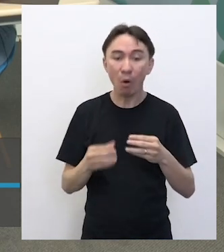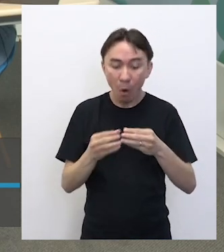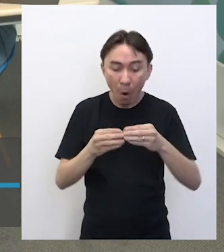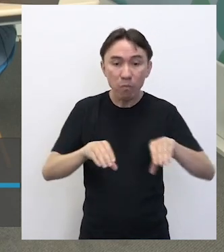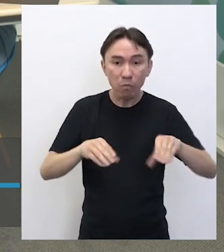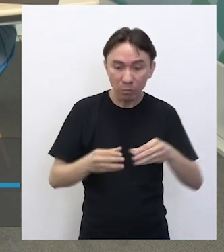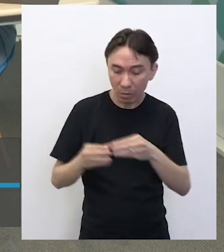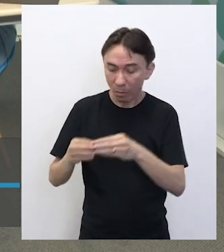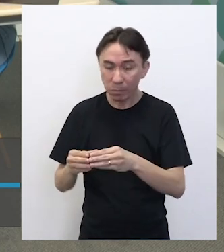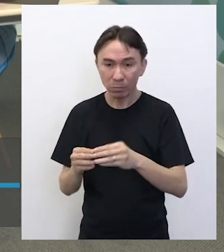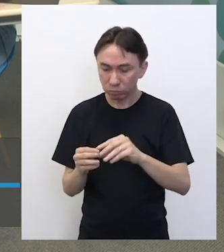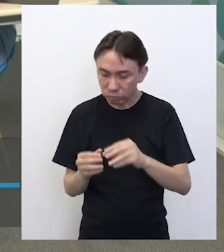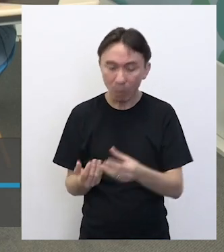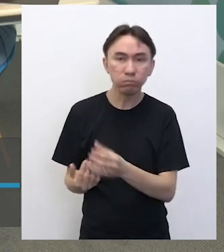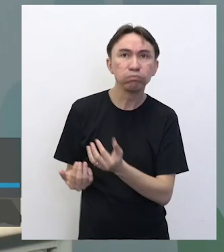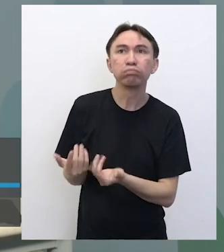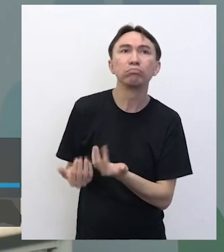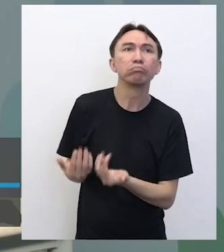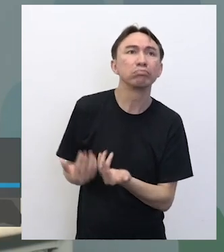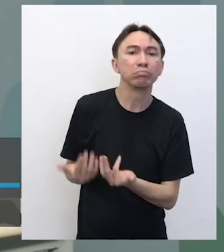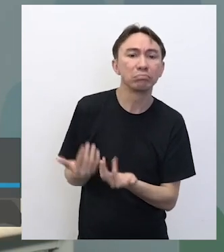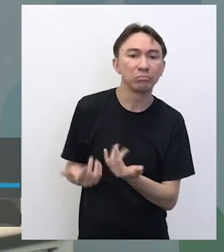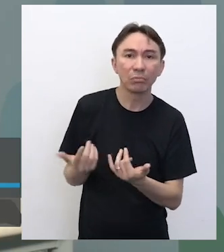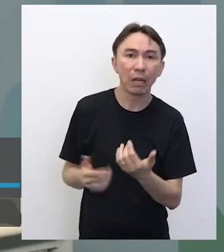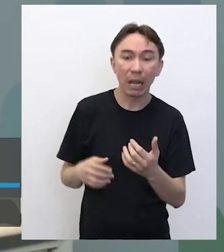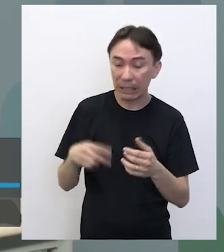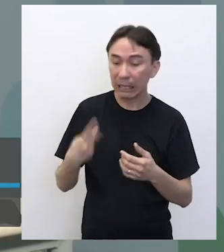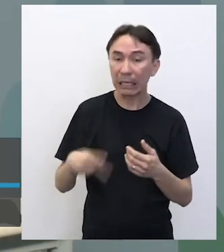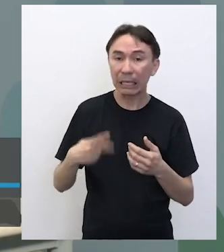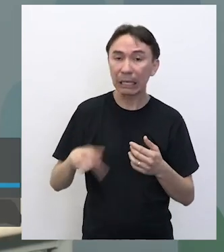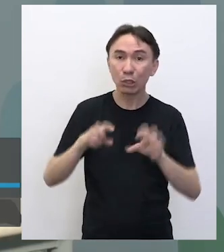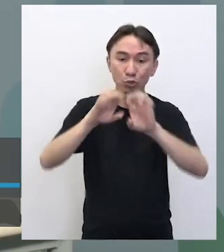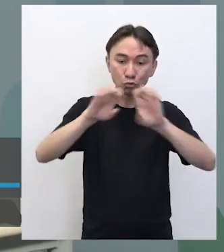a sua estrutura química não implica, né,